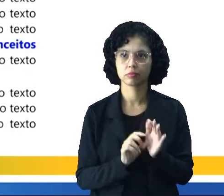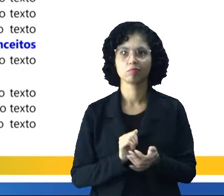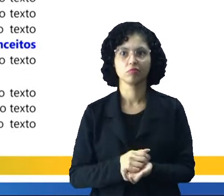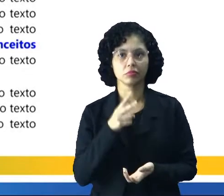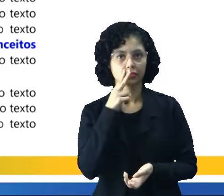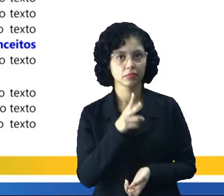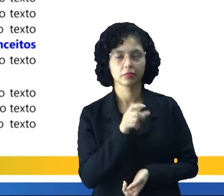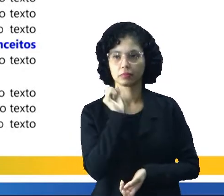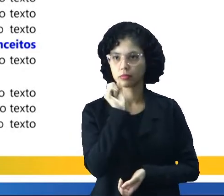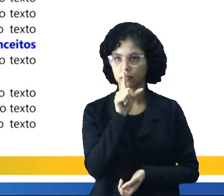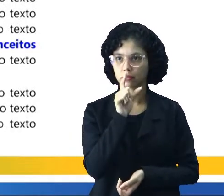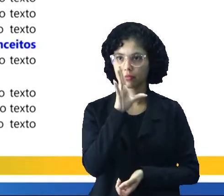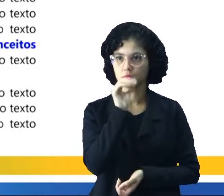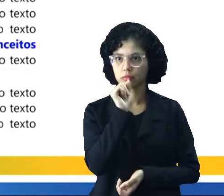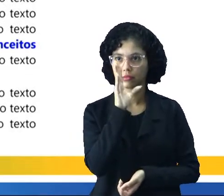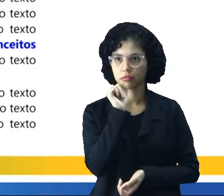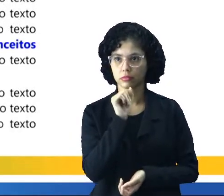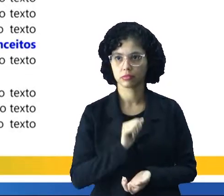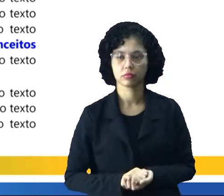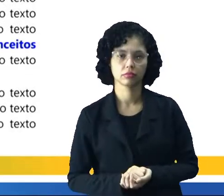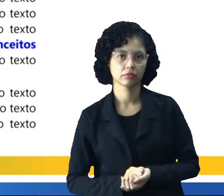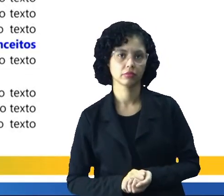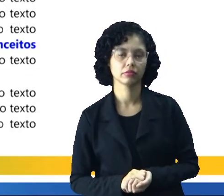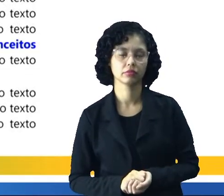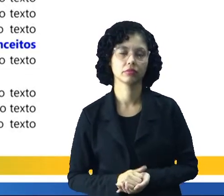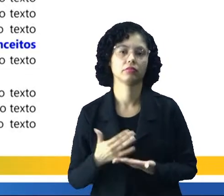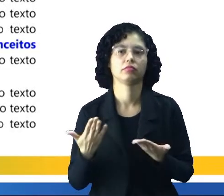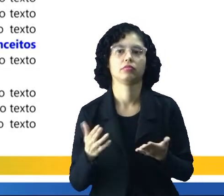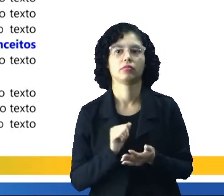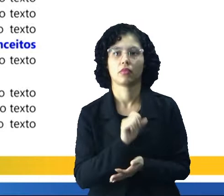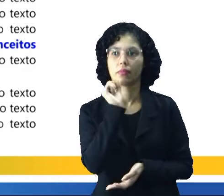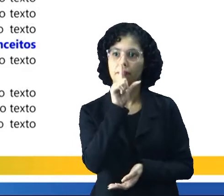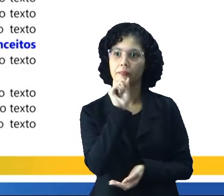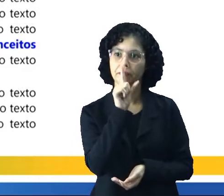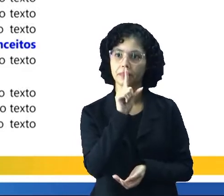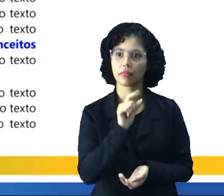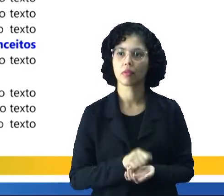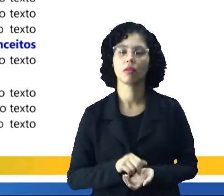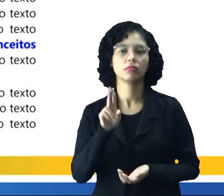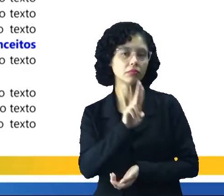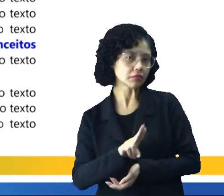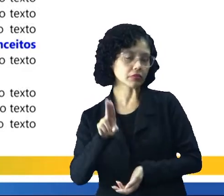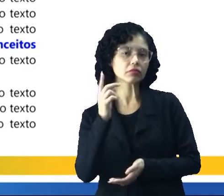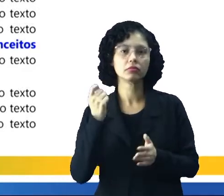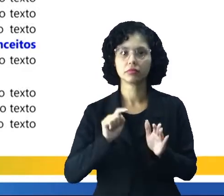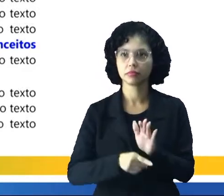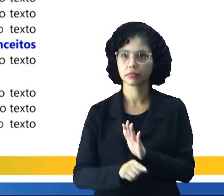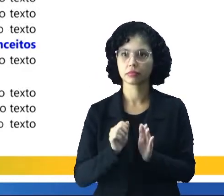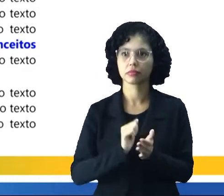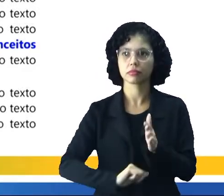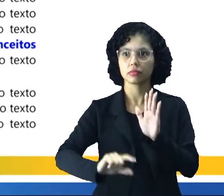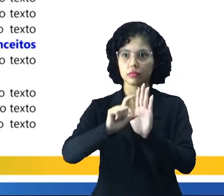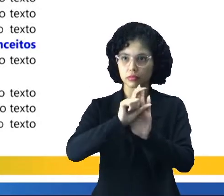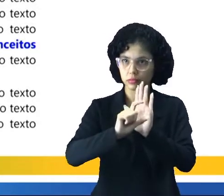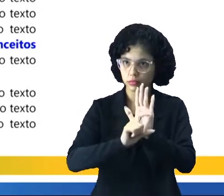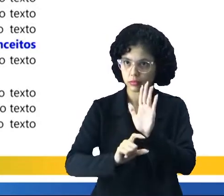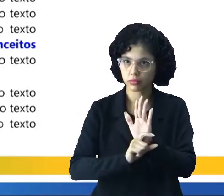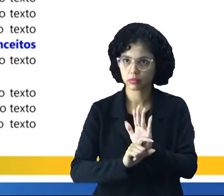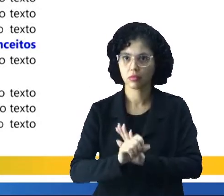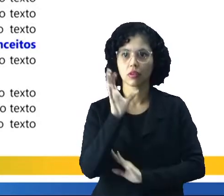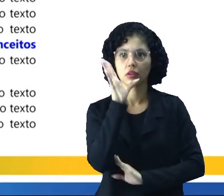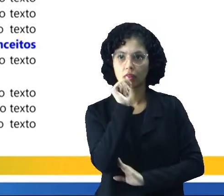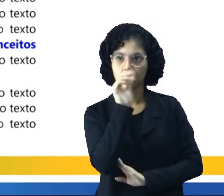que vocês estão vendo aí de laranja, tá certo? Então, os de azul você utiliza dentro dos parágrafos. E